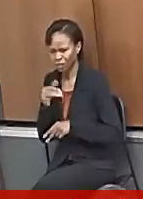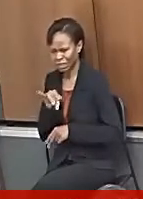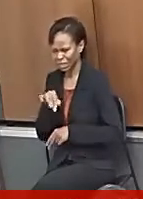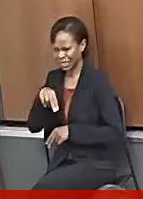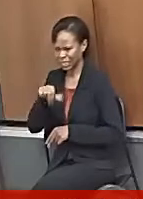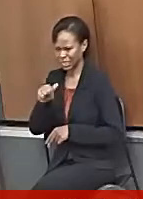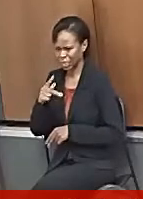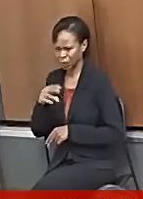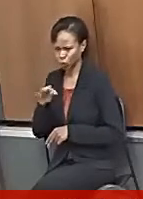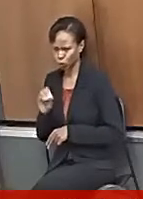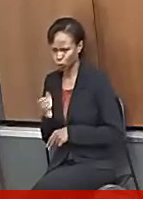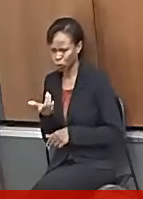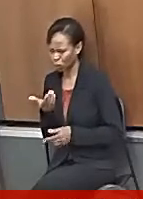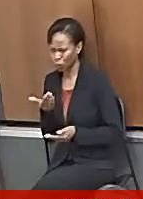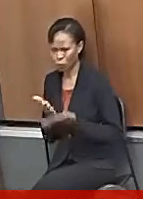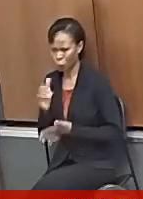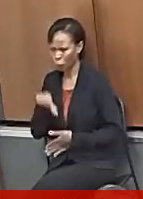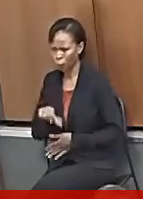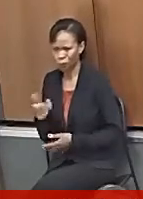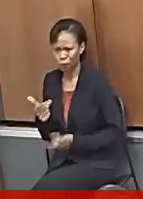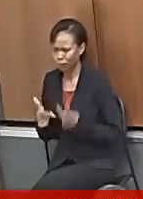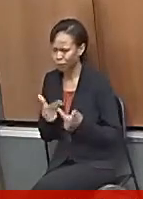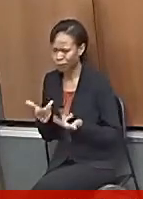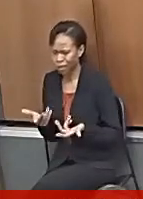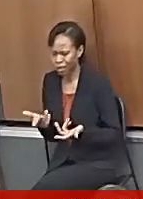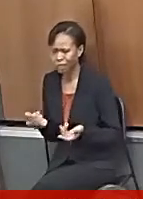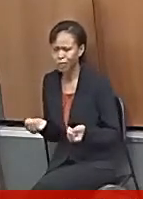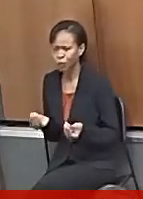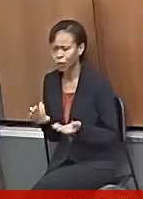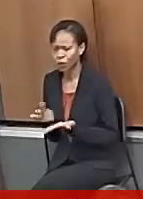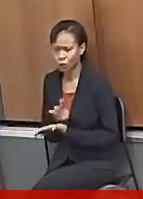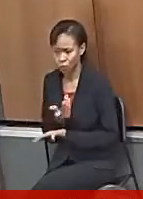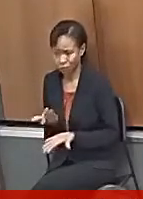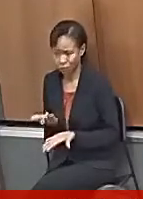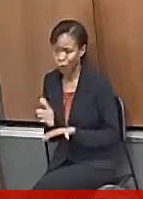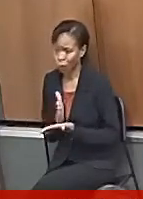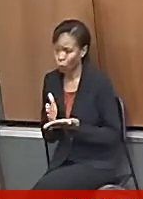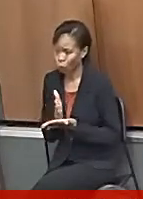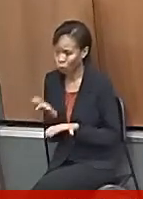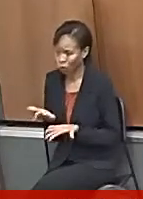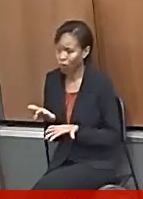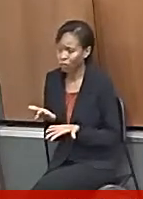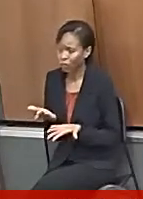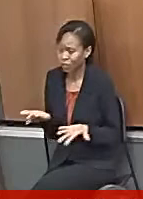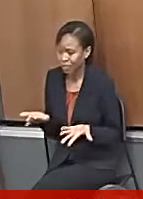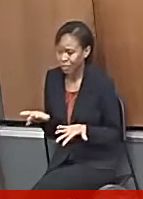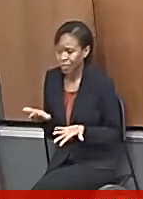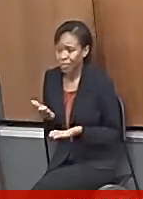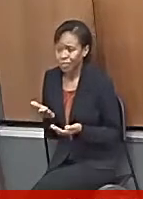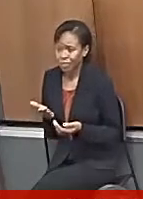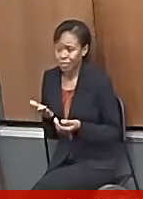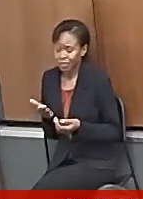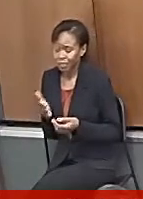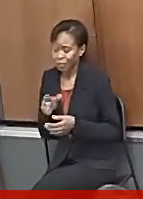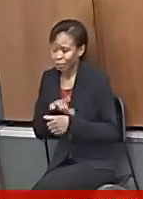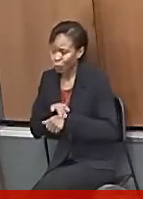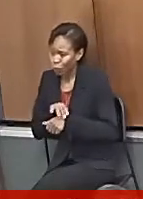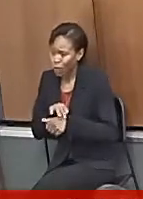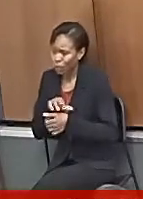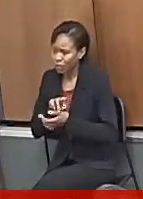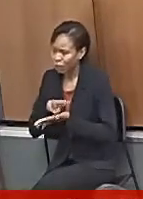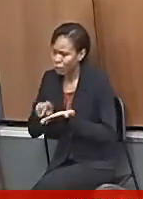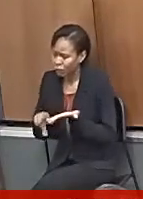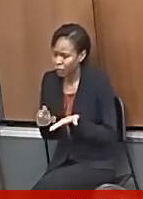acham que eles podem trabalhar com essa idade os grau de doença aqui não anda não fala direito e